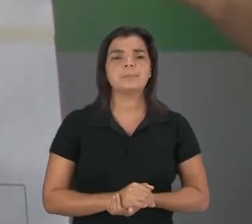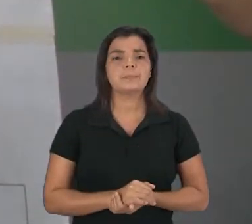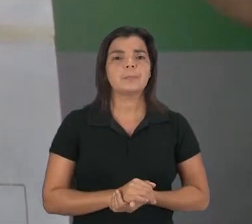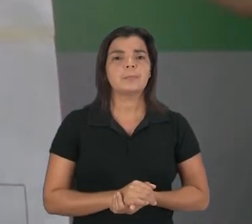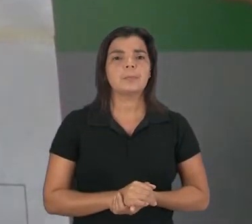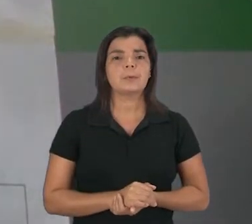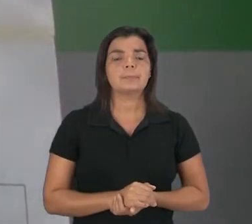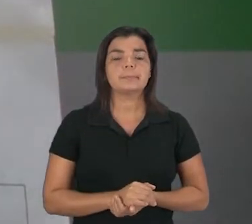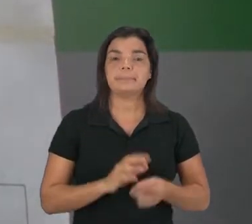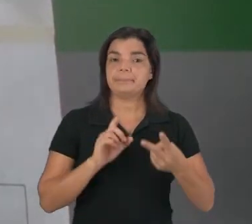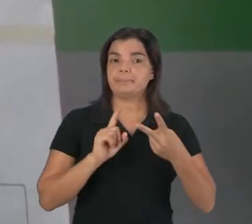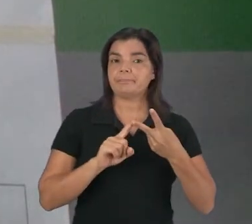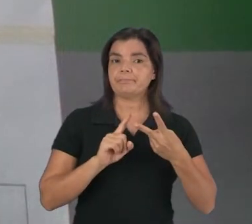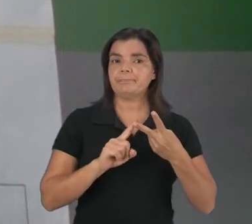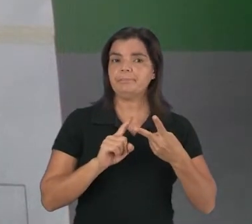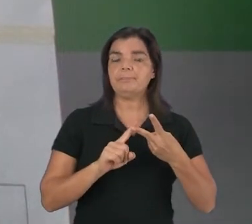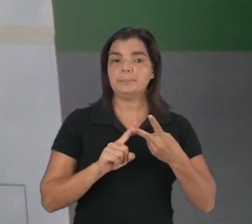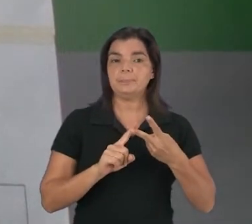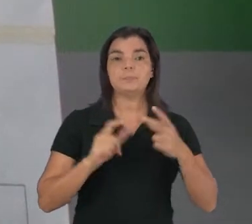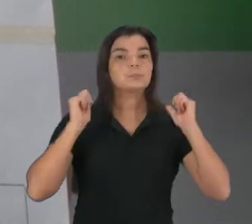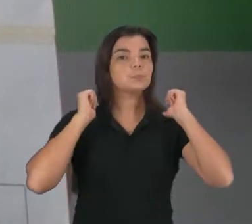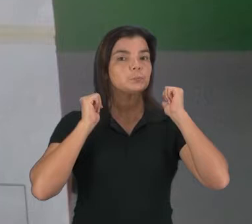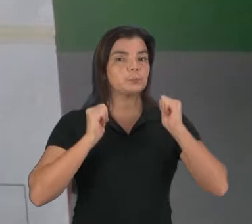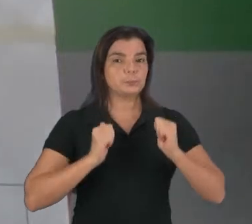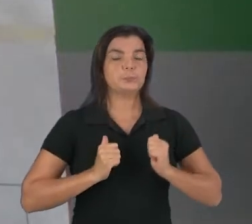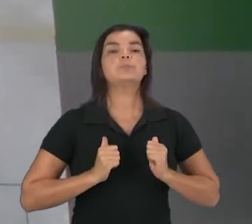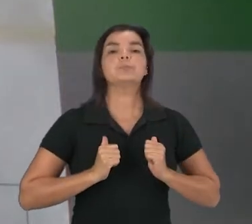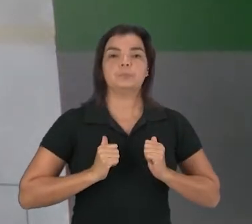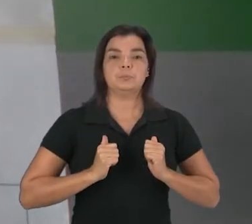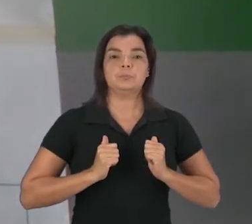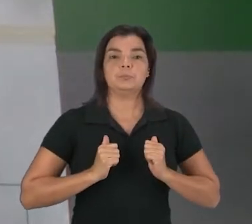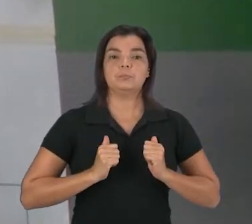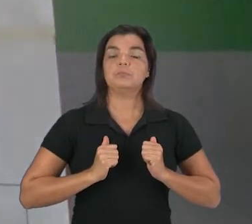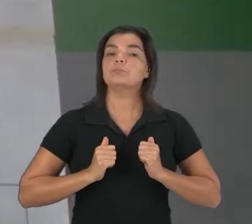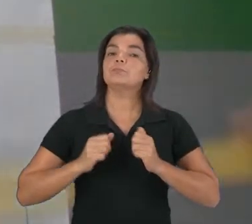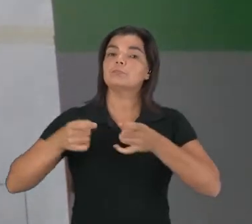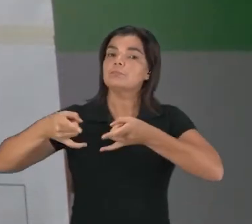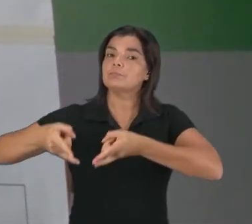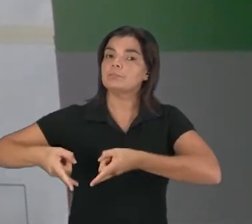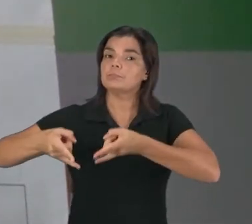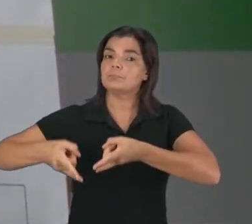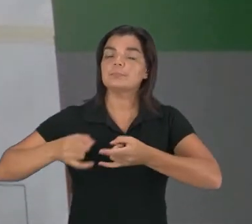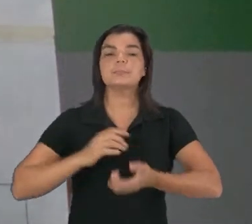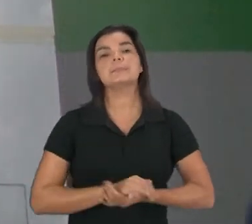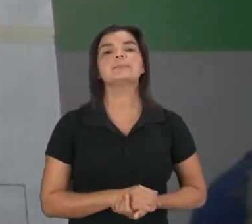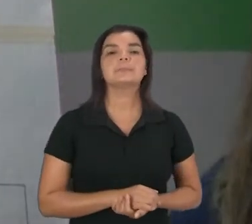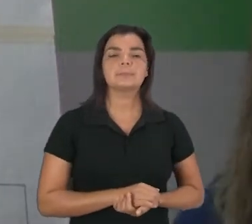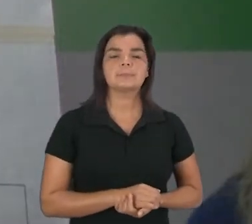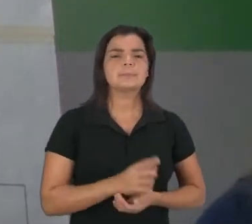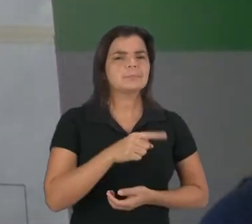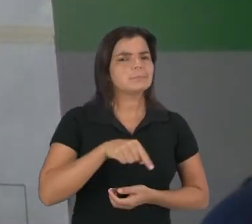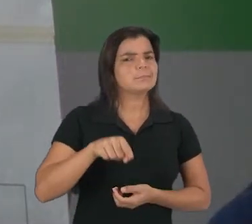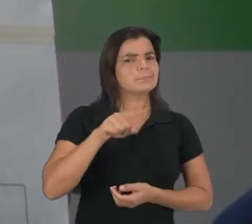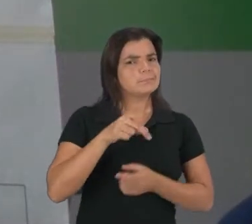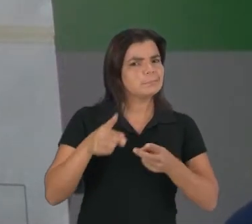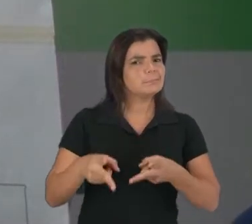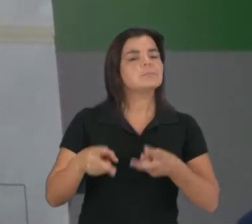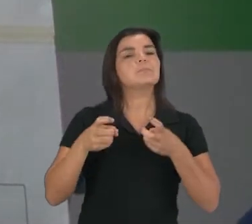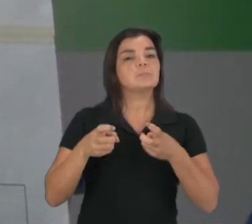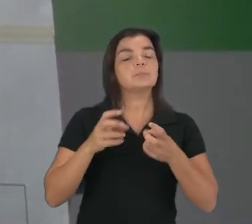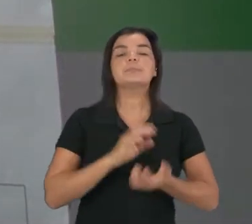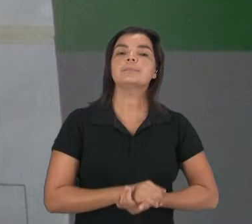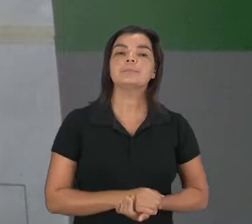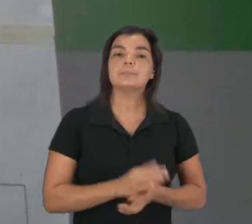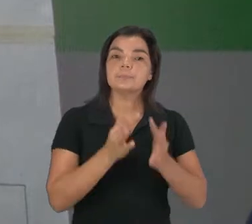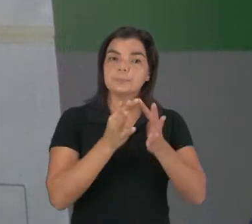a frase da coluna 2. Sua mochila ficou no quarto. Olhem só, vocês perceberam aqui nessa